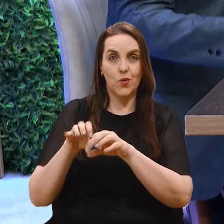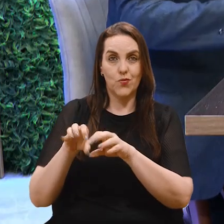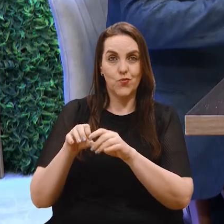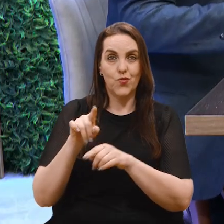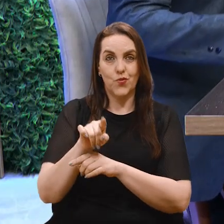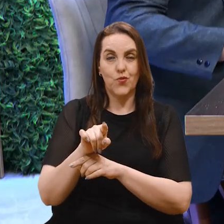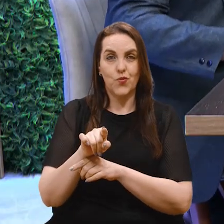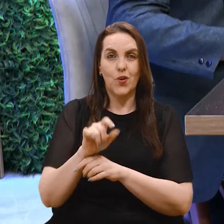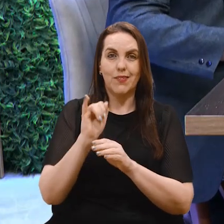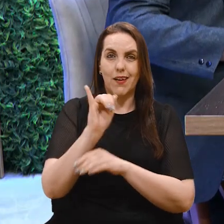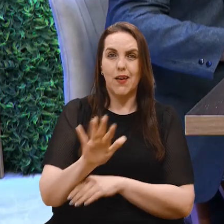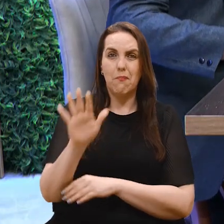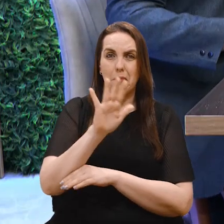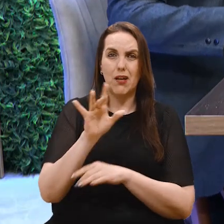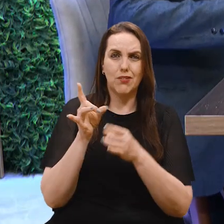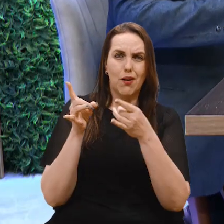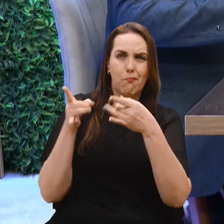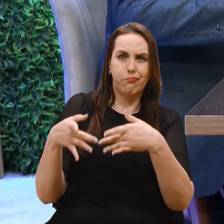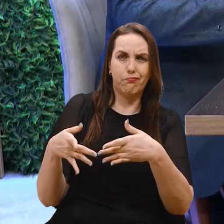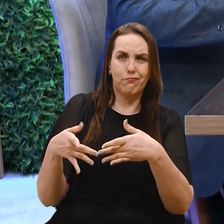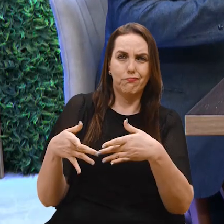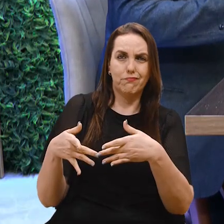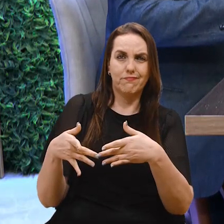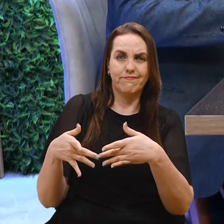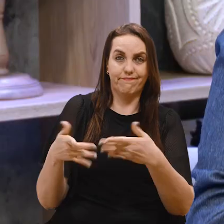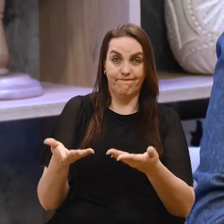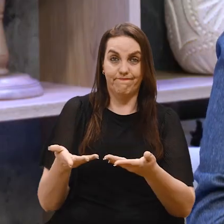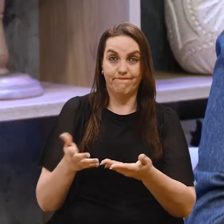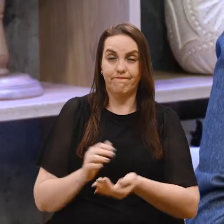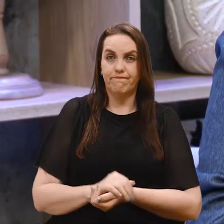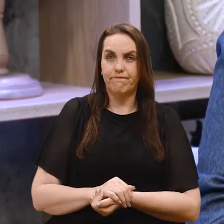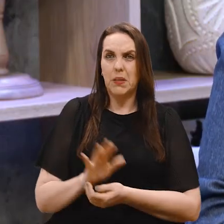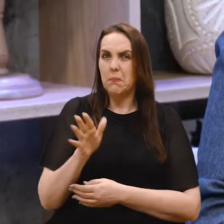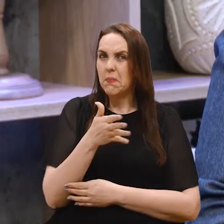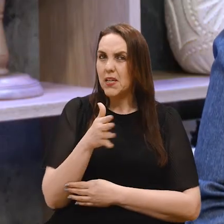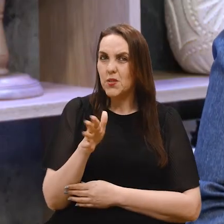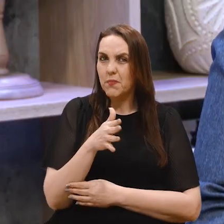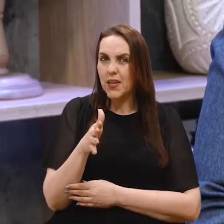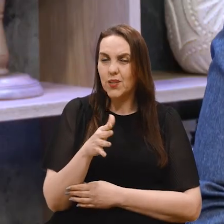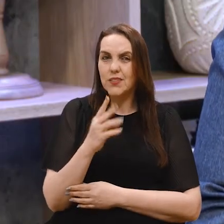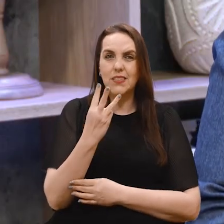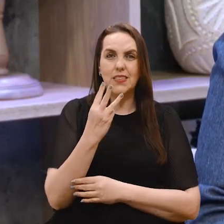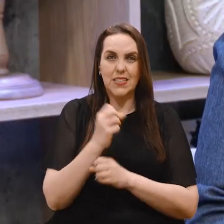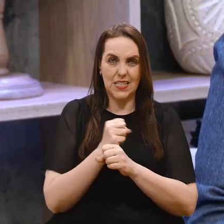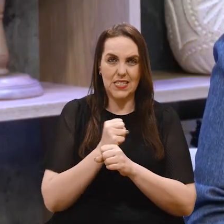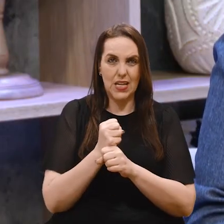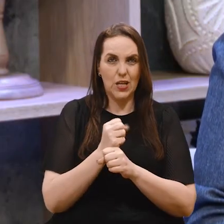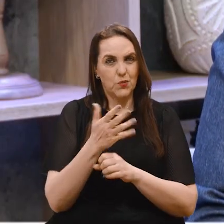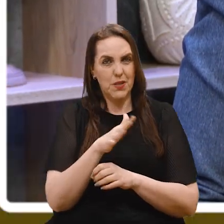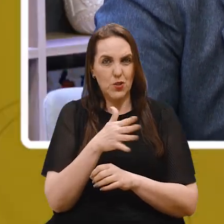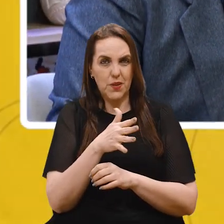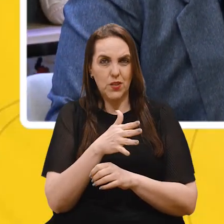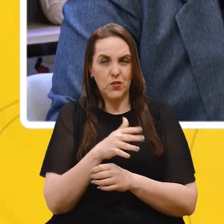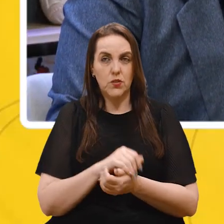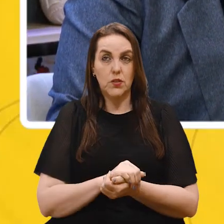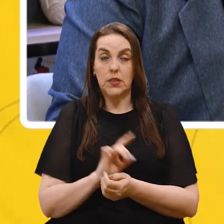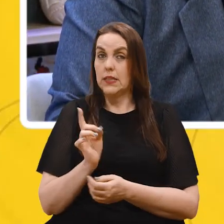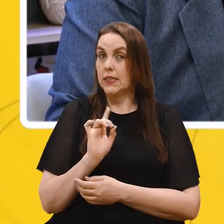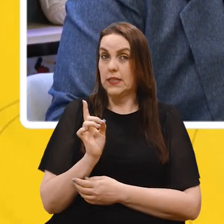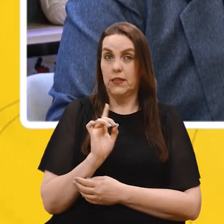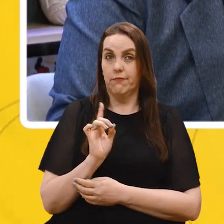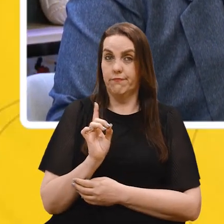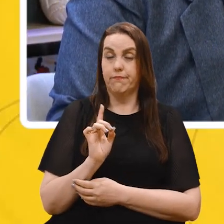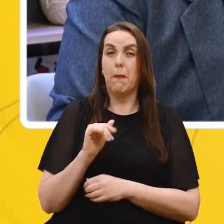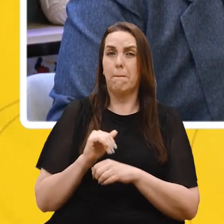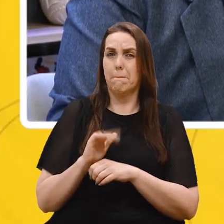está totalmente abandonado, né? Isso faz aproximadamente 3 anos, mais ou menos? Não, faz muito